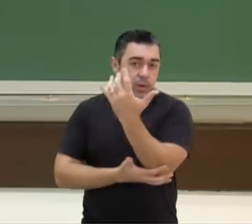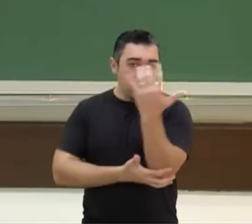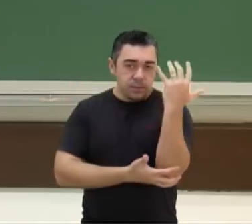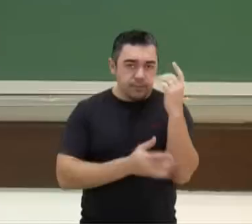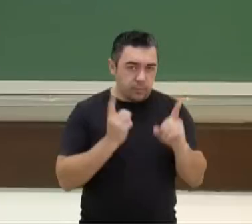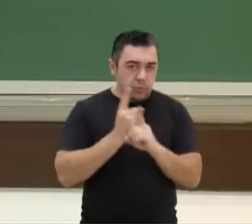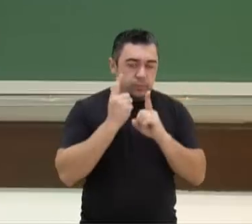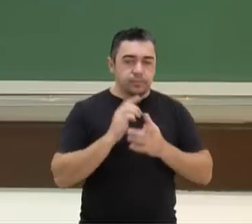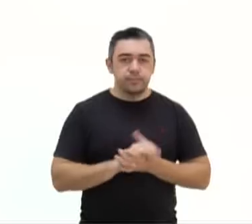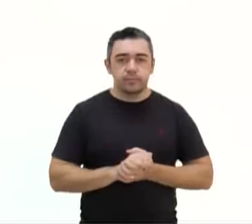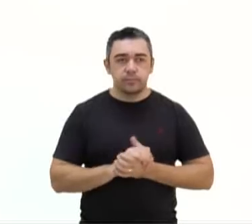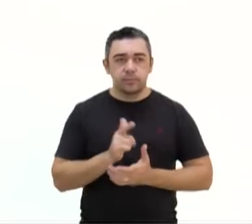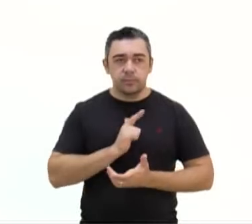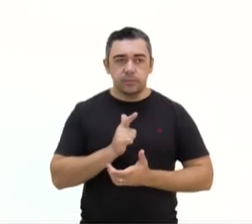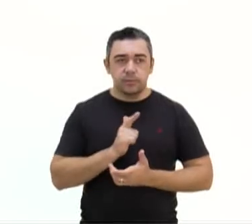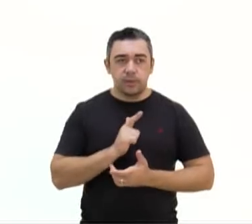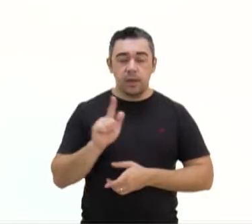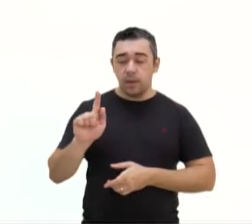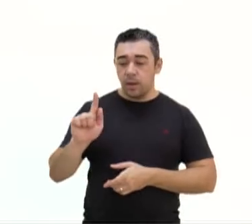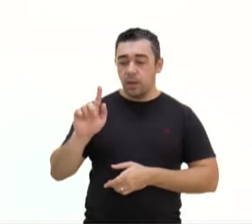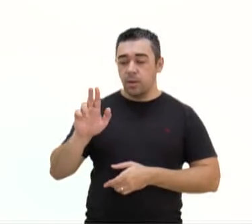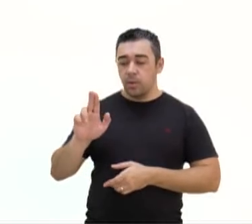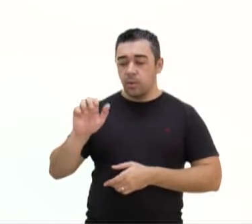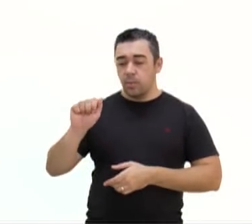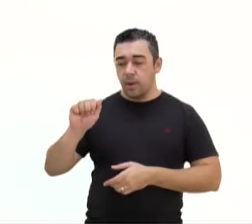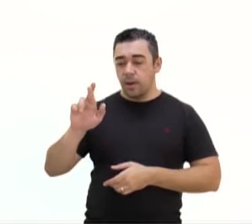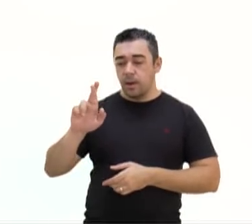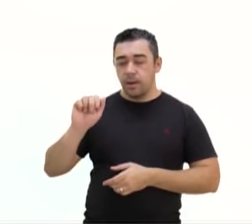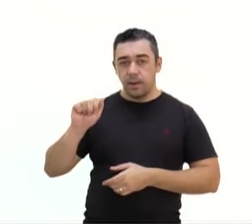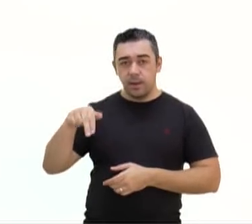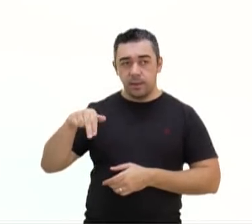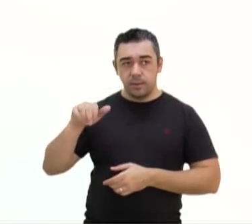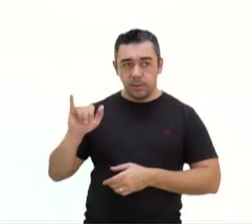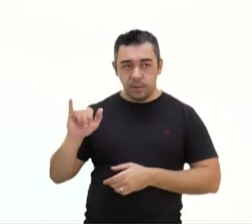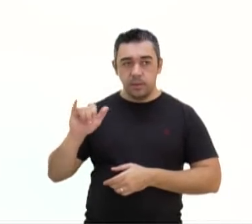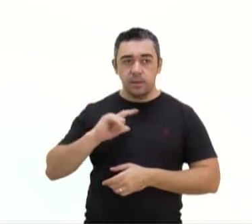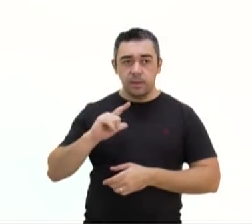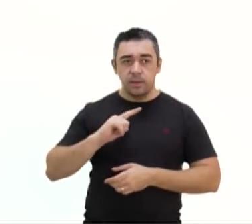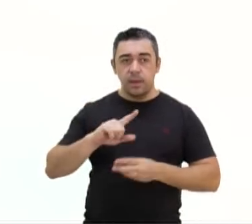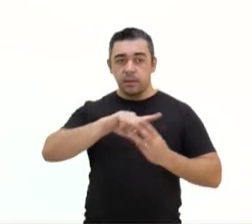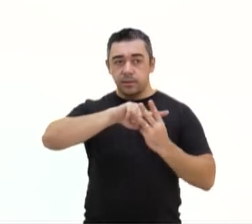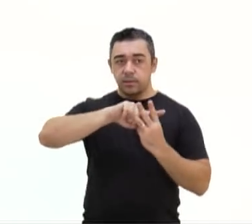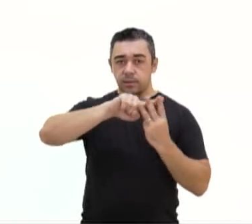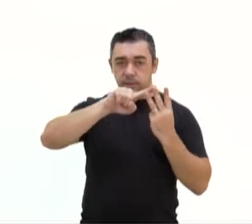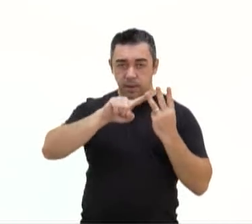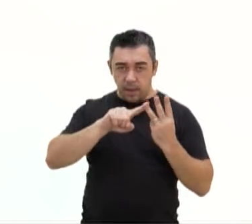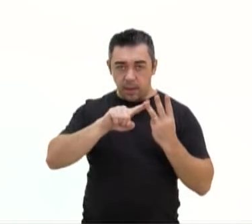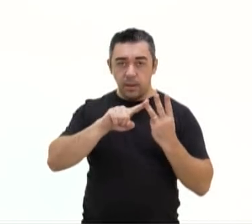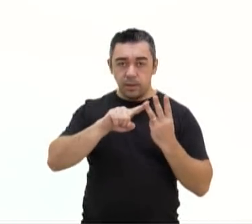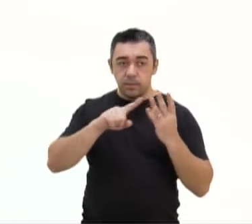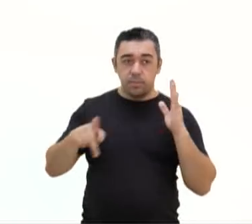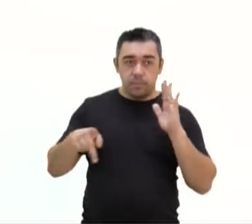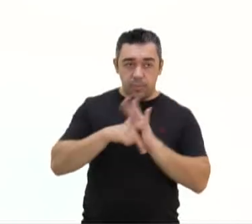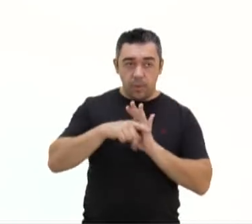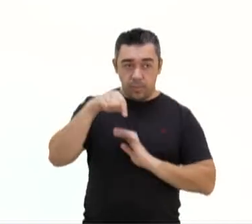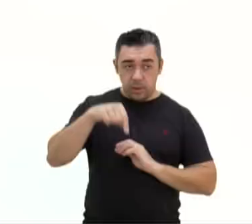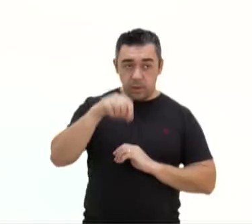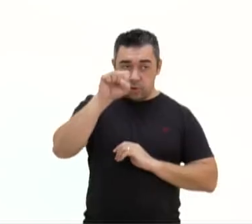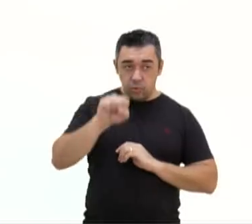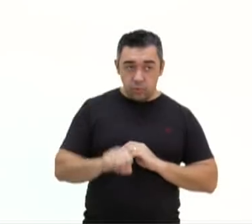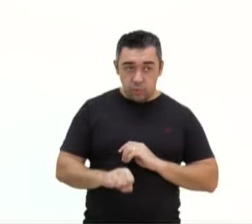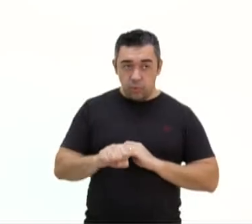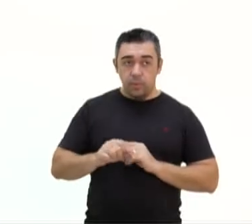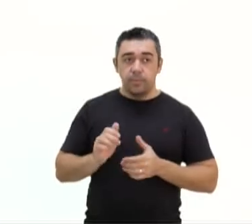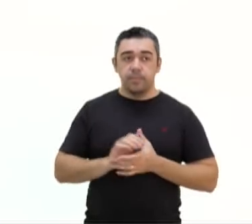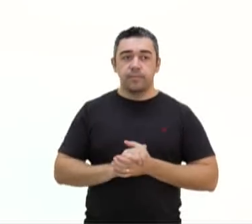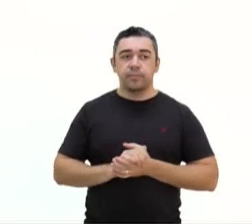os Guarani em Andeva, os Guarani se dividem em Andeva, Mbiá e Kaiowá, que é mais próprio aqui da região sul do Brasil. Os Guarani